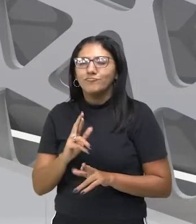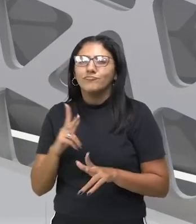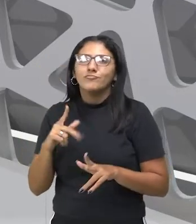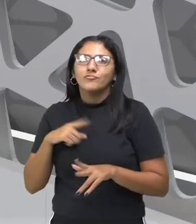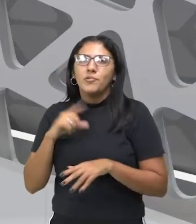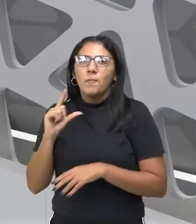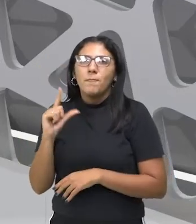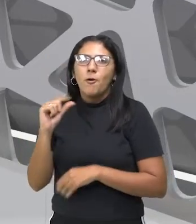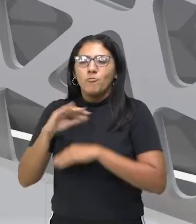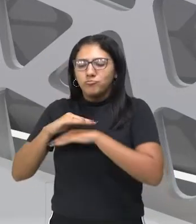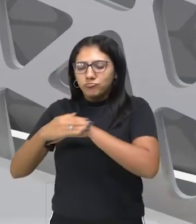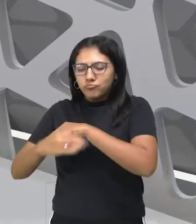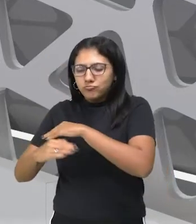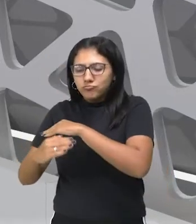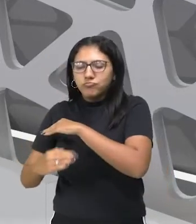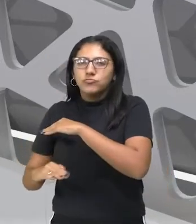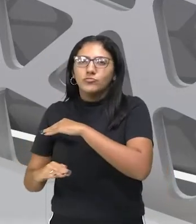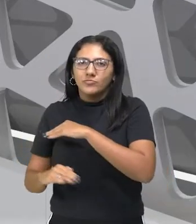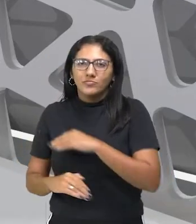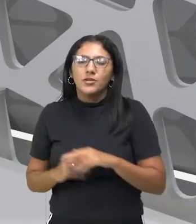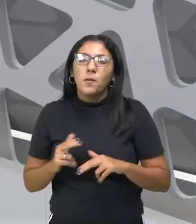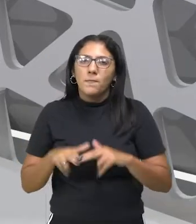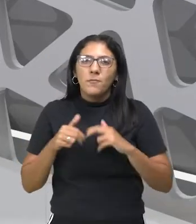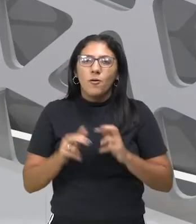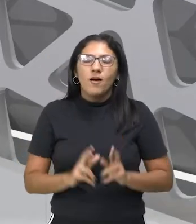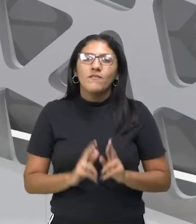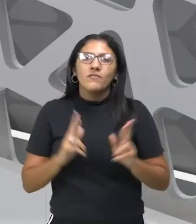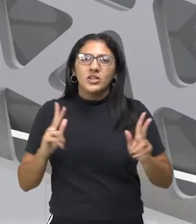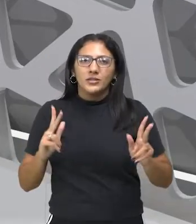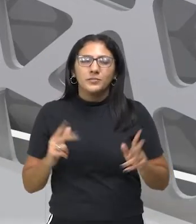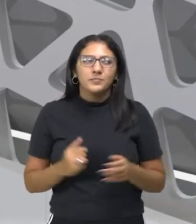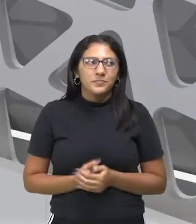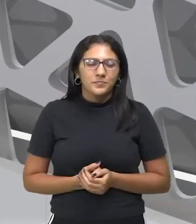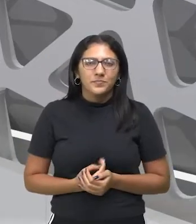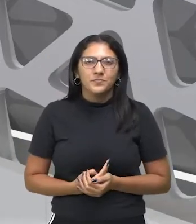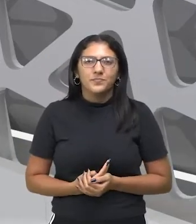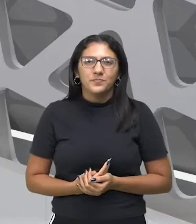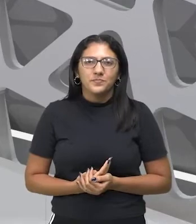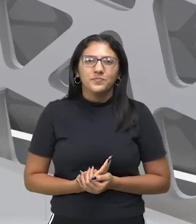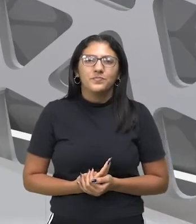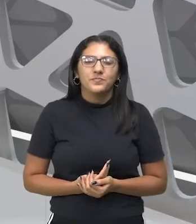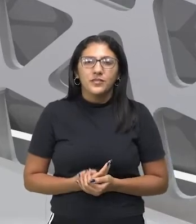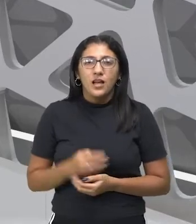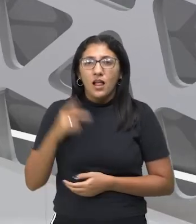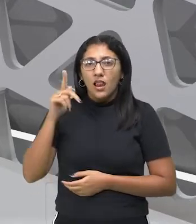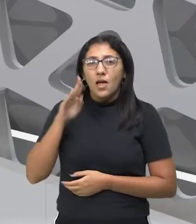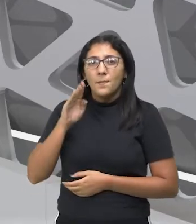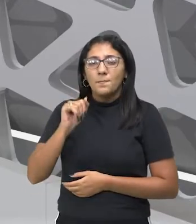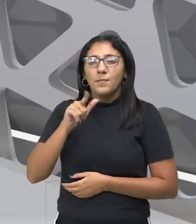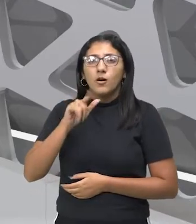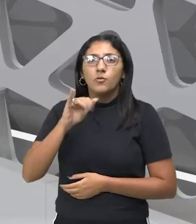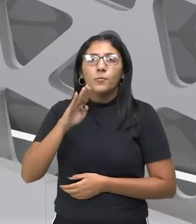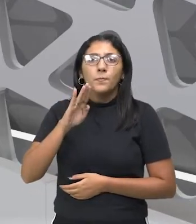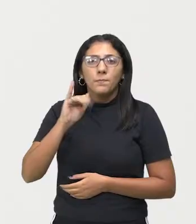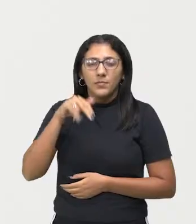essa capacidade de geração de energia hidrelétrica. Okay? Falando na usina hidrelétrica de Balbina, vamos verificar alguns dados. Então, a